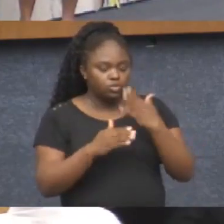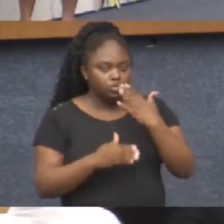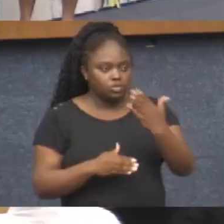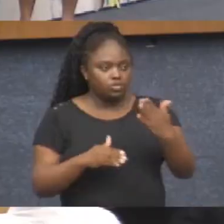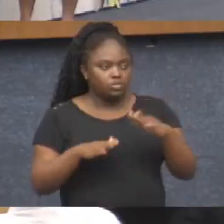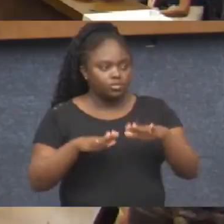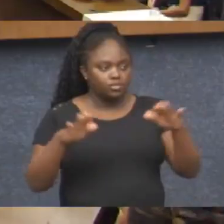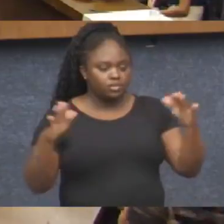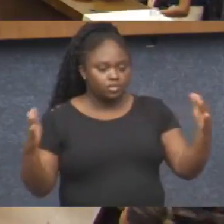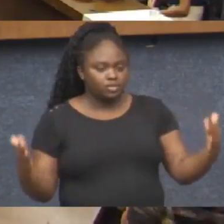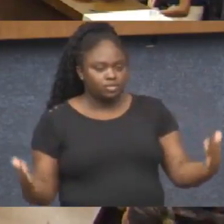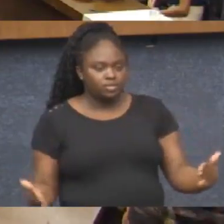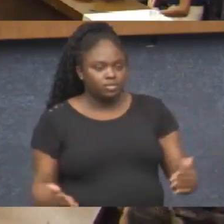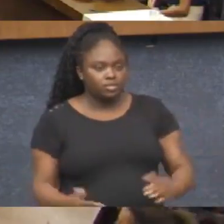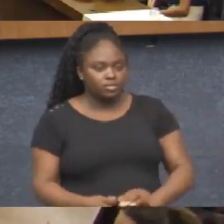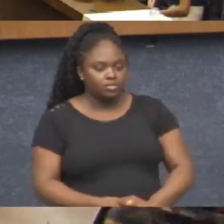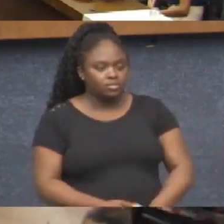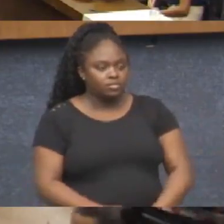diretora.